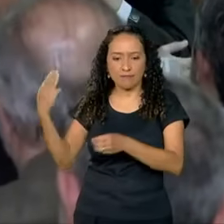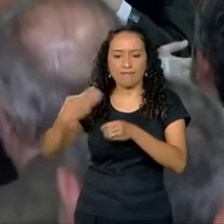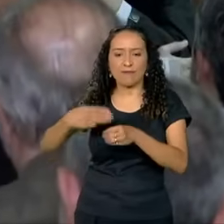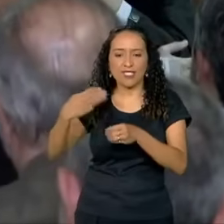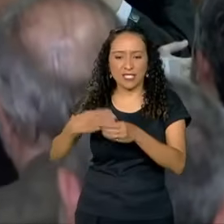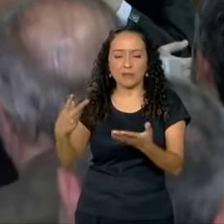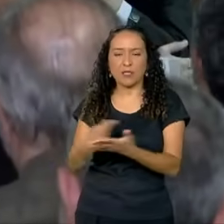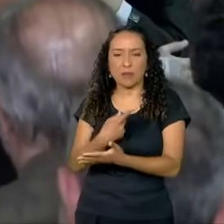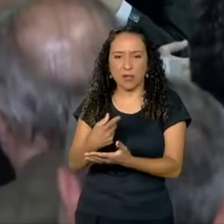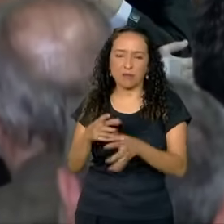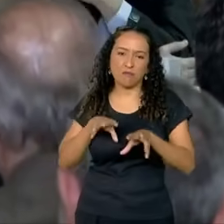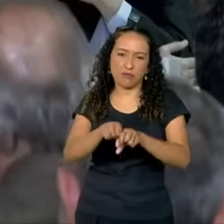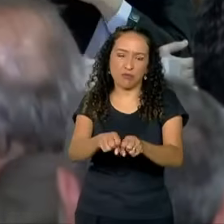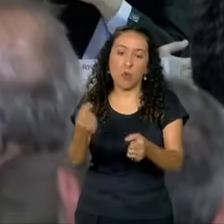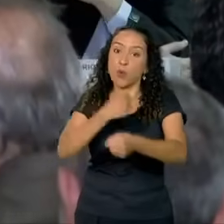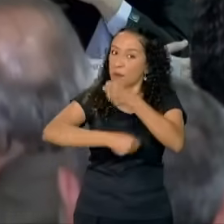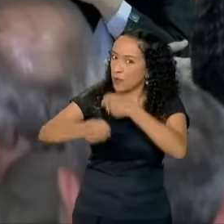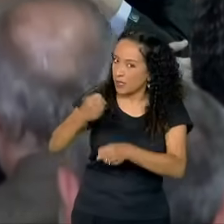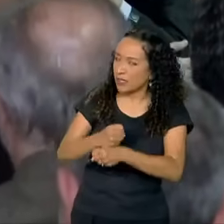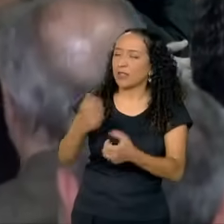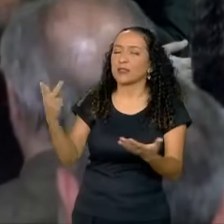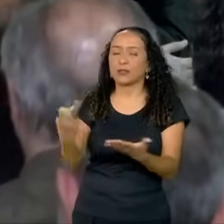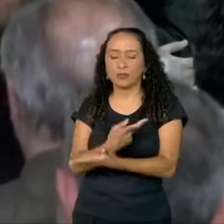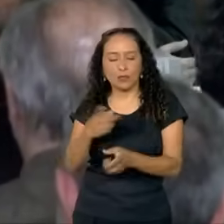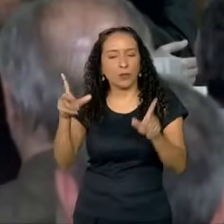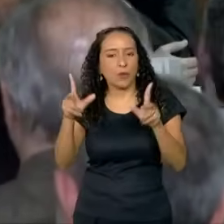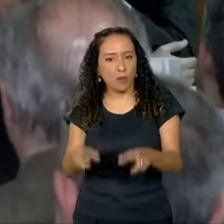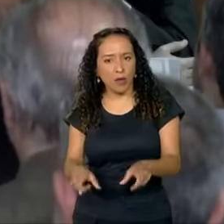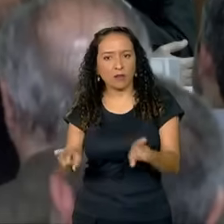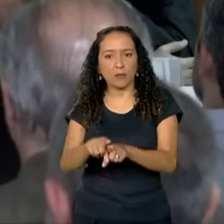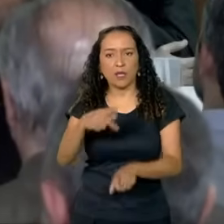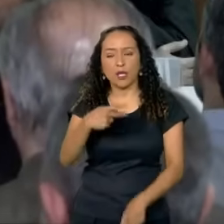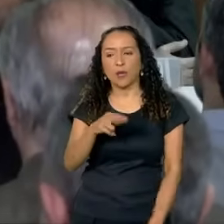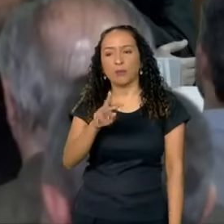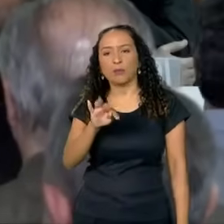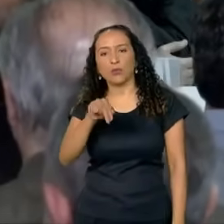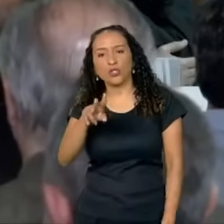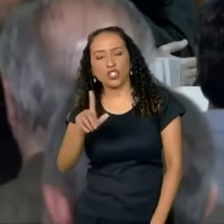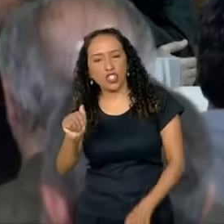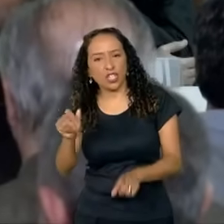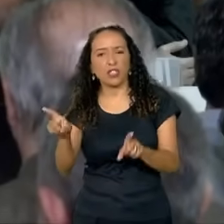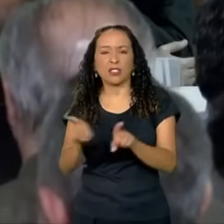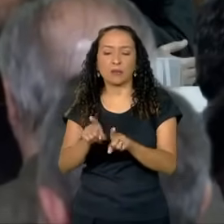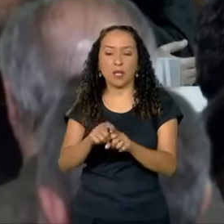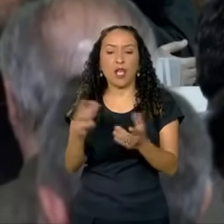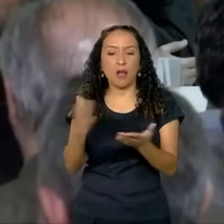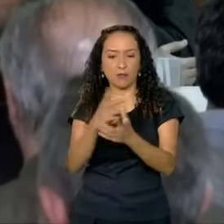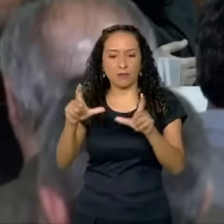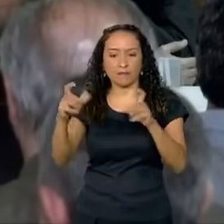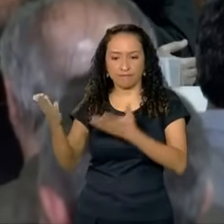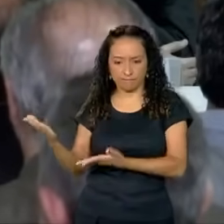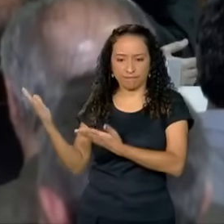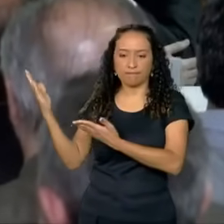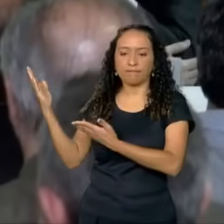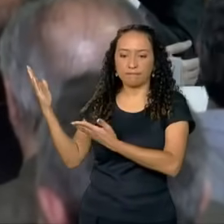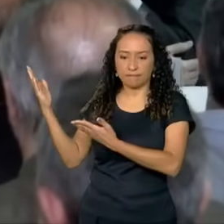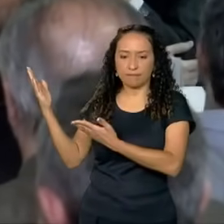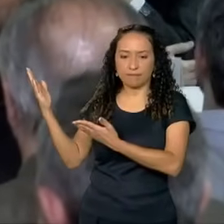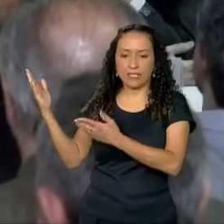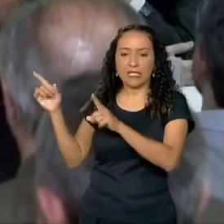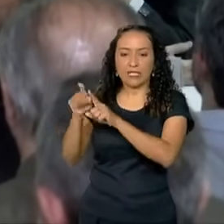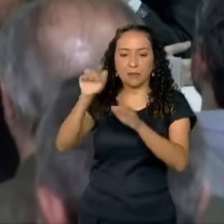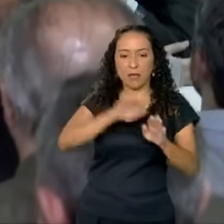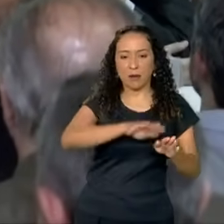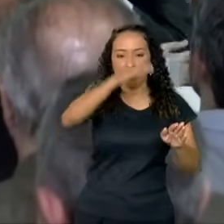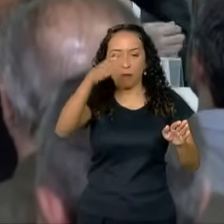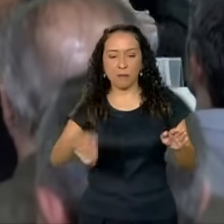foi muito atingido no ano passado, Putinga, Reuvado, algumas imagens. Na Serra Gaúcha e no